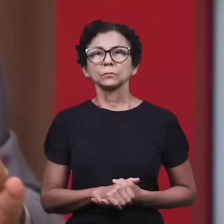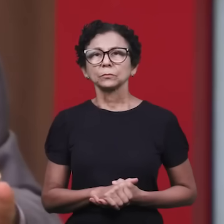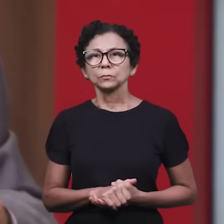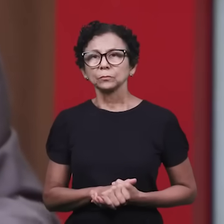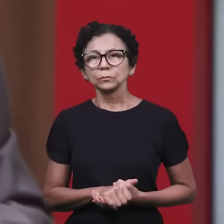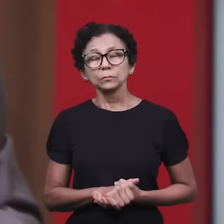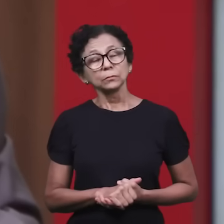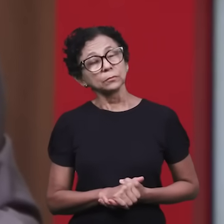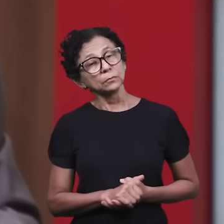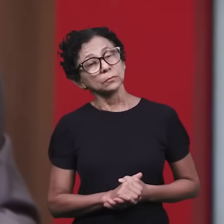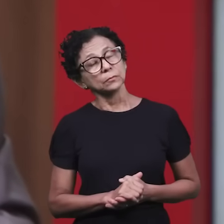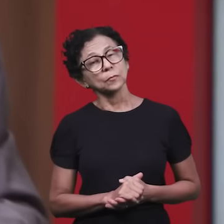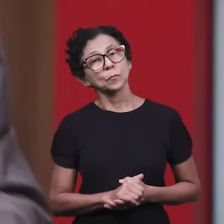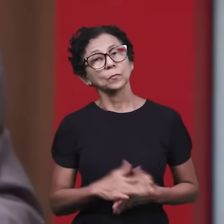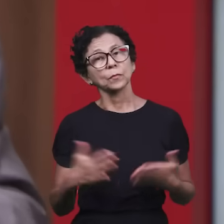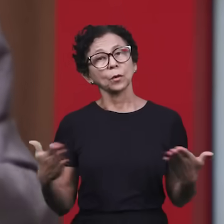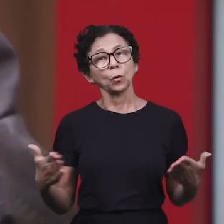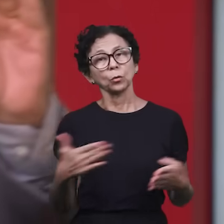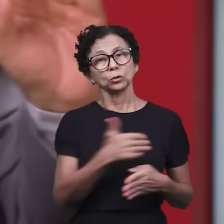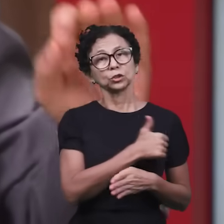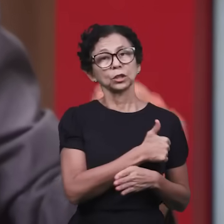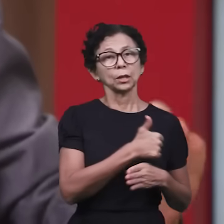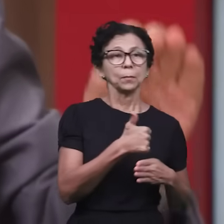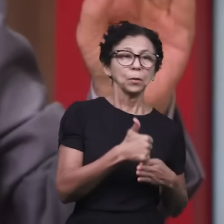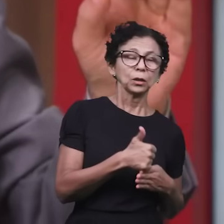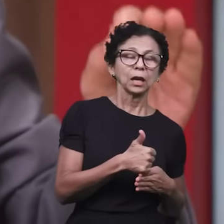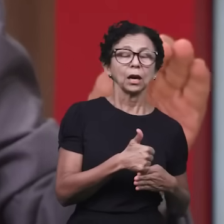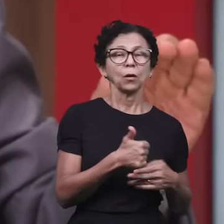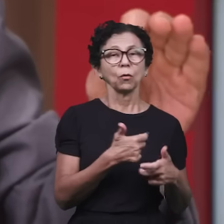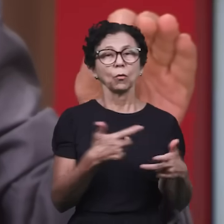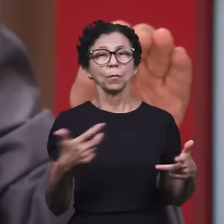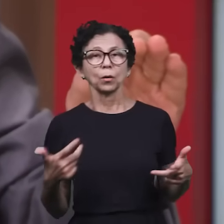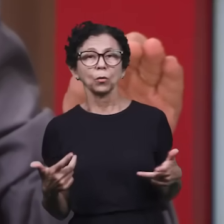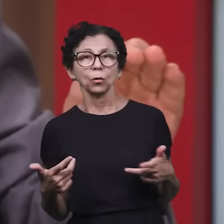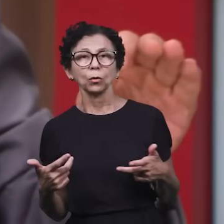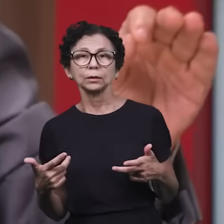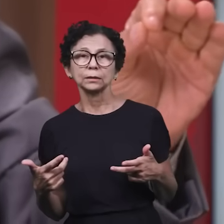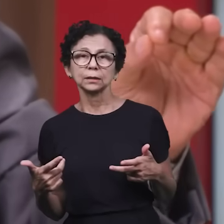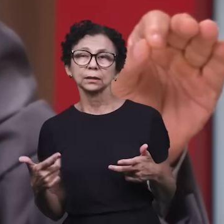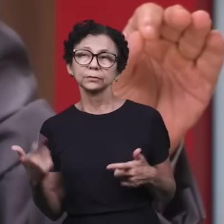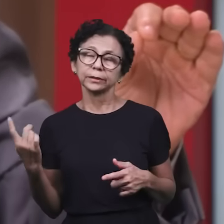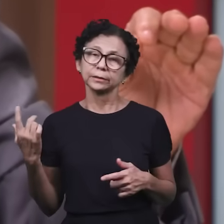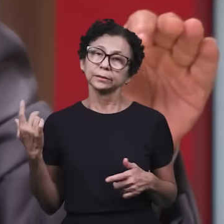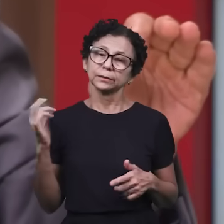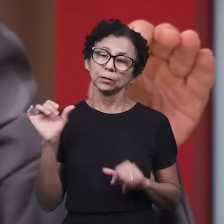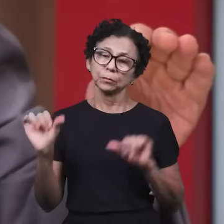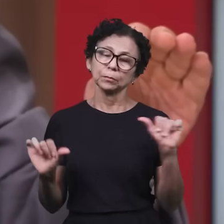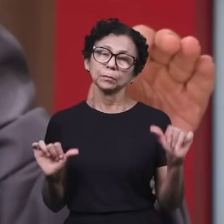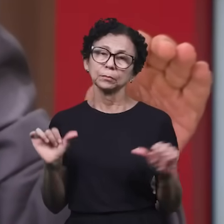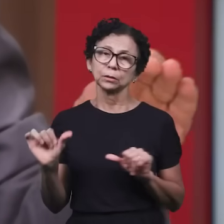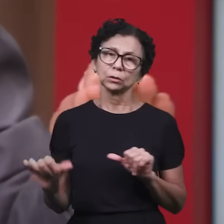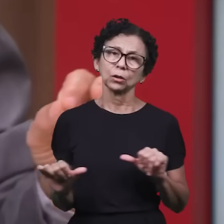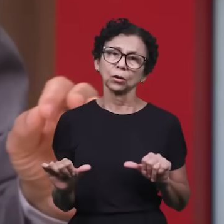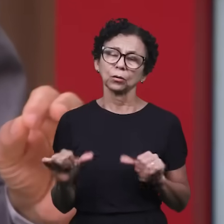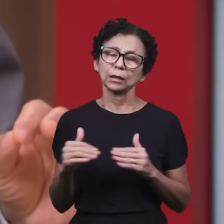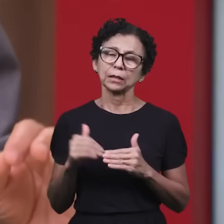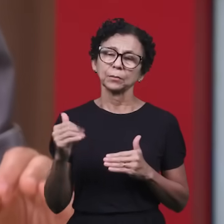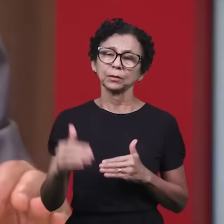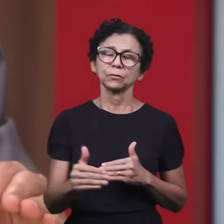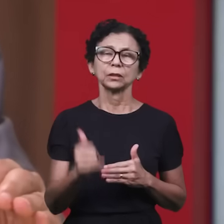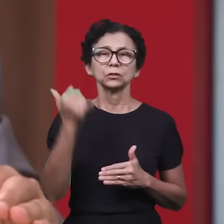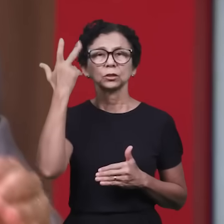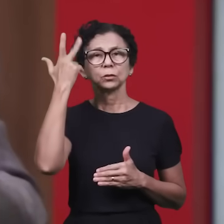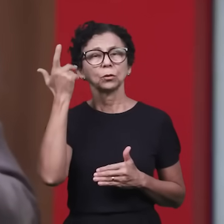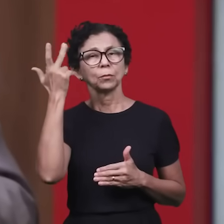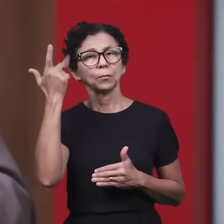então não tem pecado. Não é isso, não. Pecado é desobediência a Deus. Quando Jesus, no texto que nós lemos, ensinando